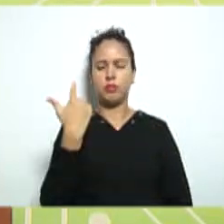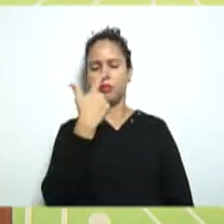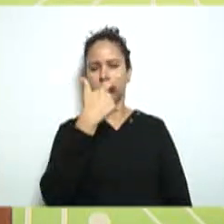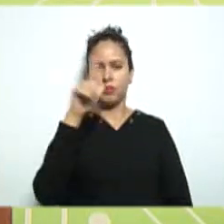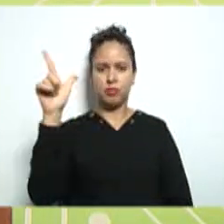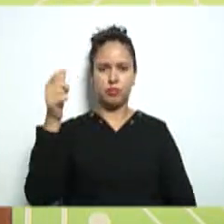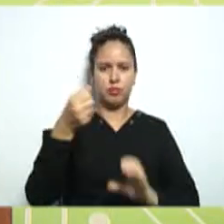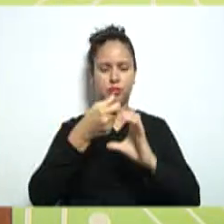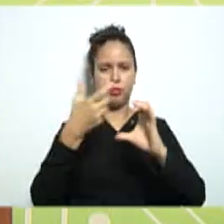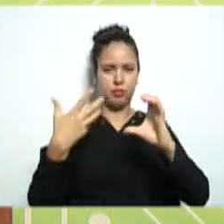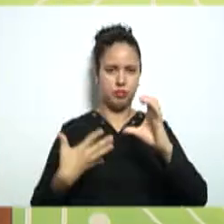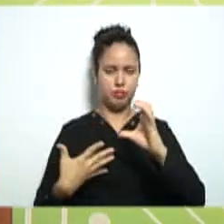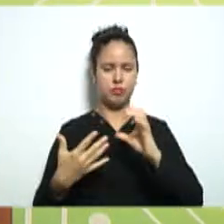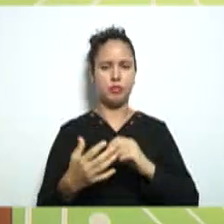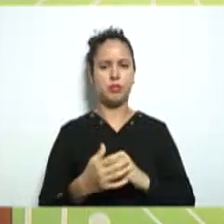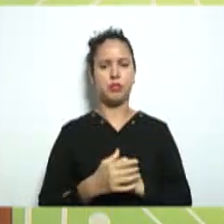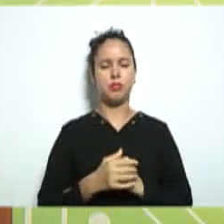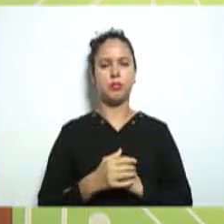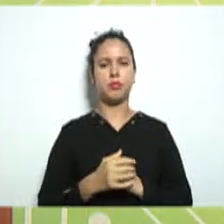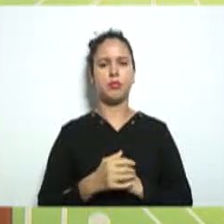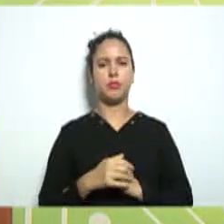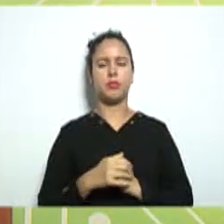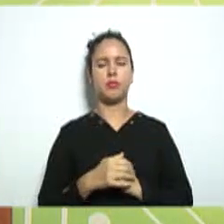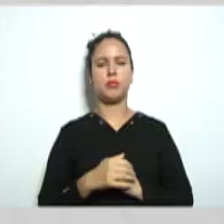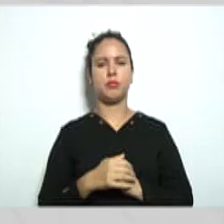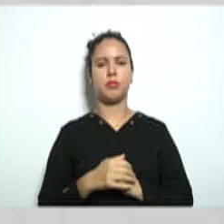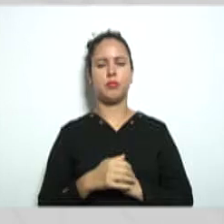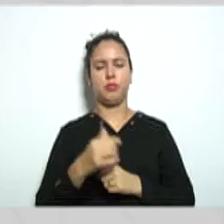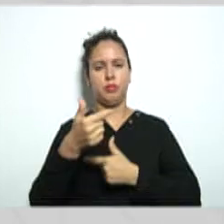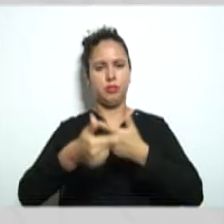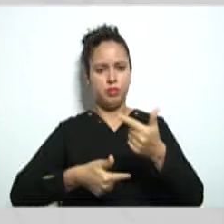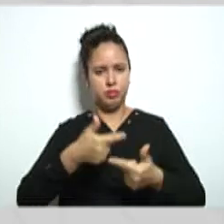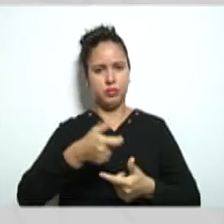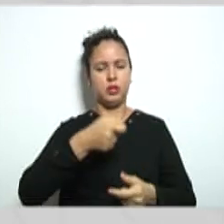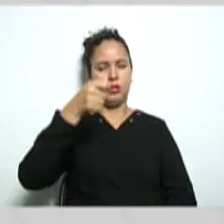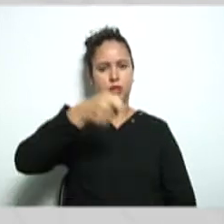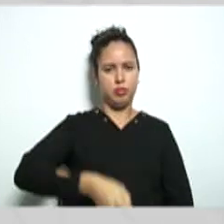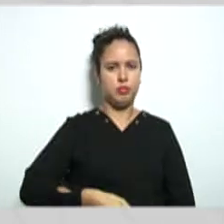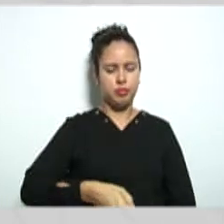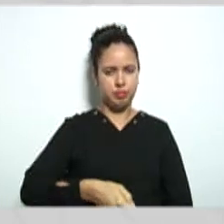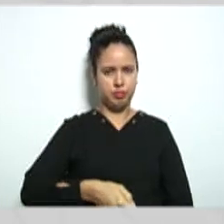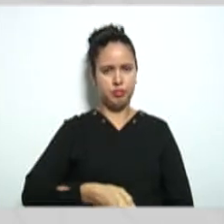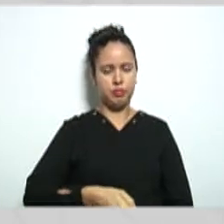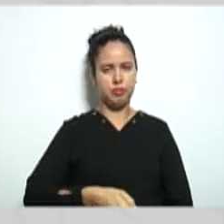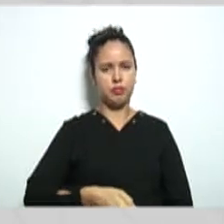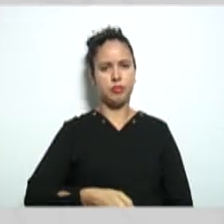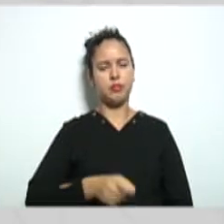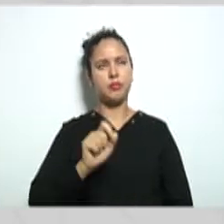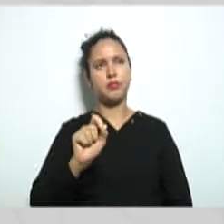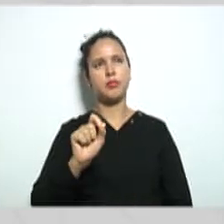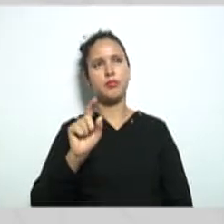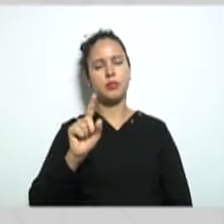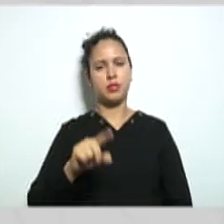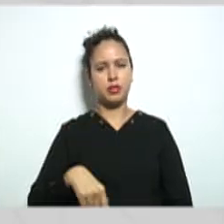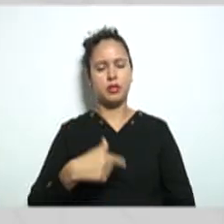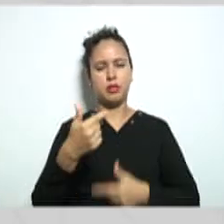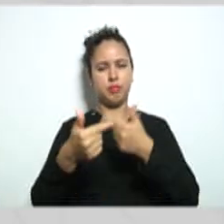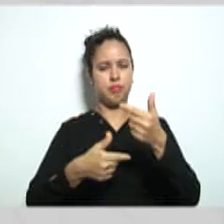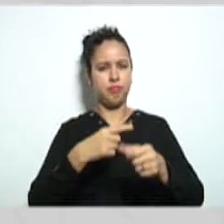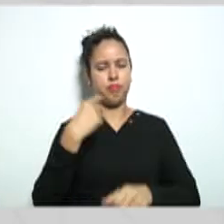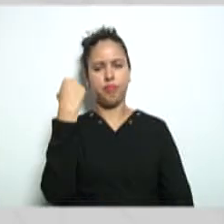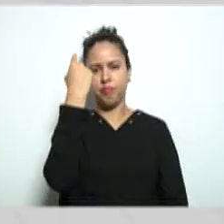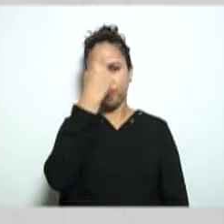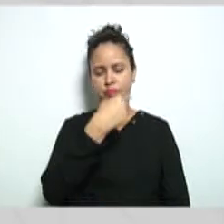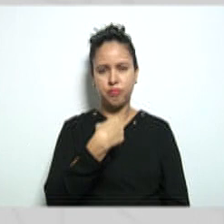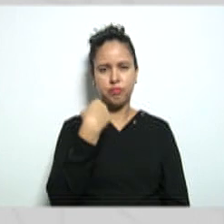características que a gente vai ver aqui, que são o trabalho forçado, que são a jornada